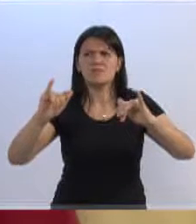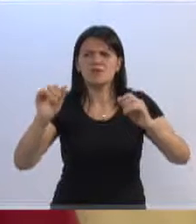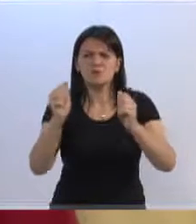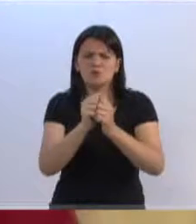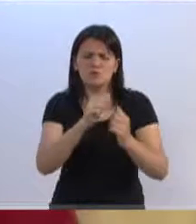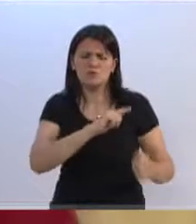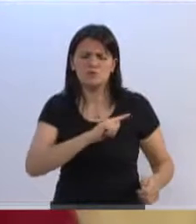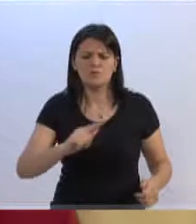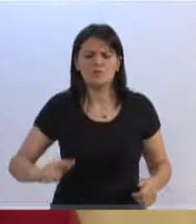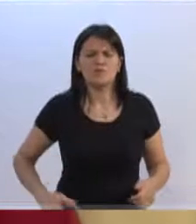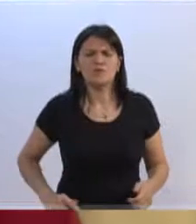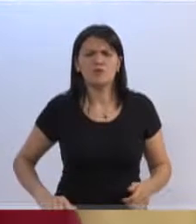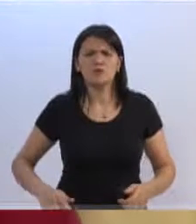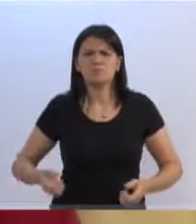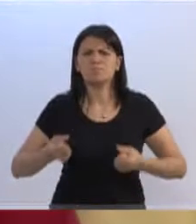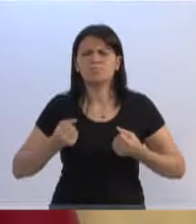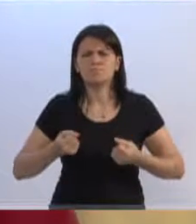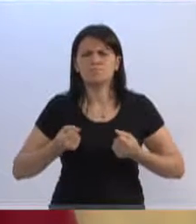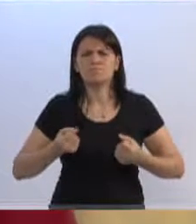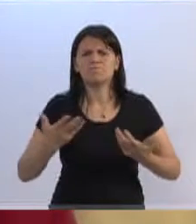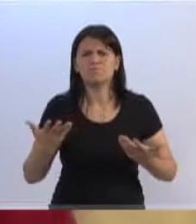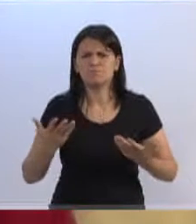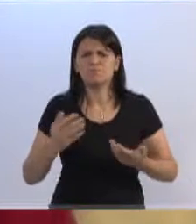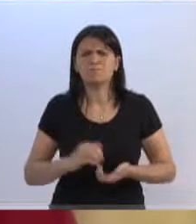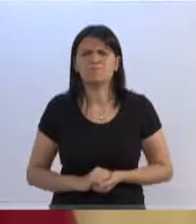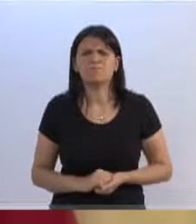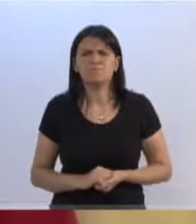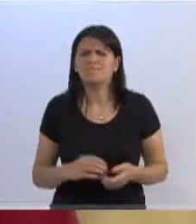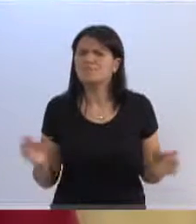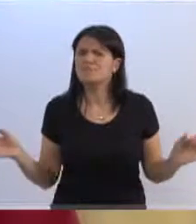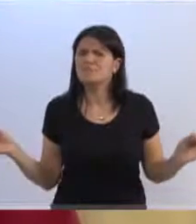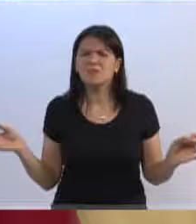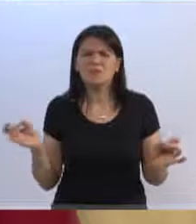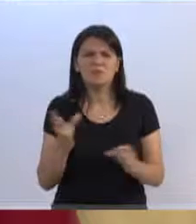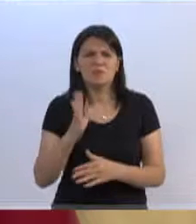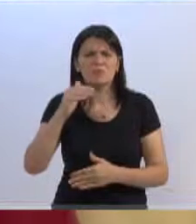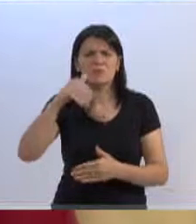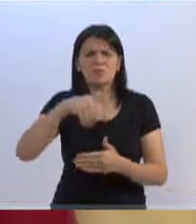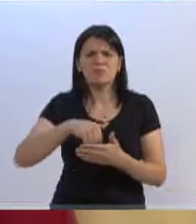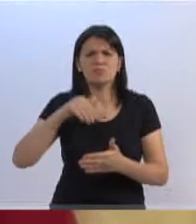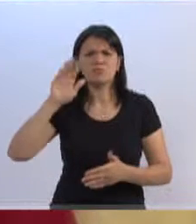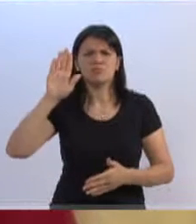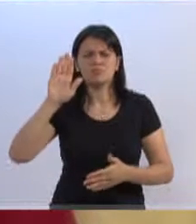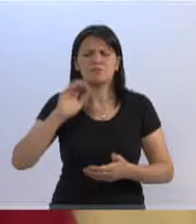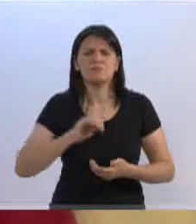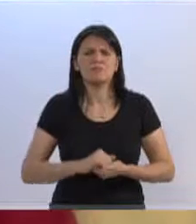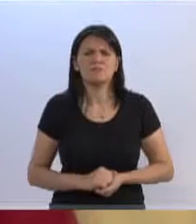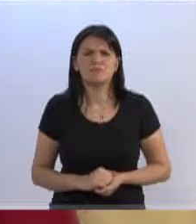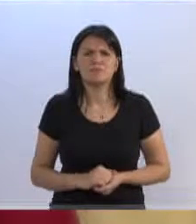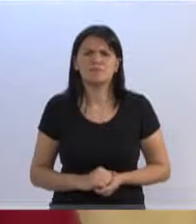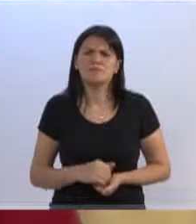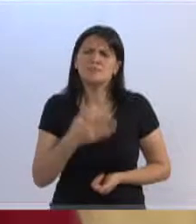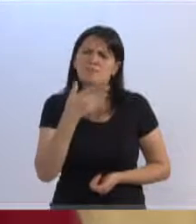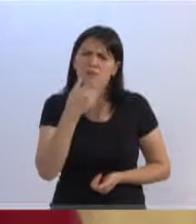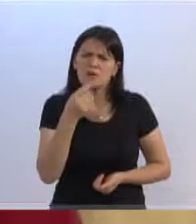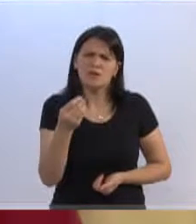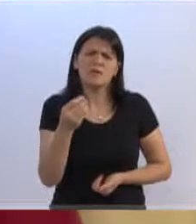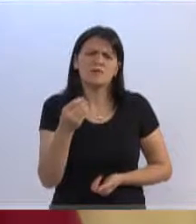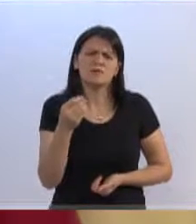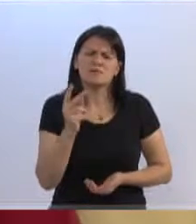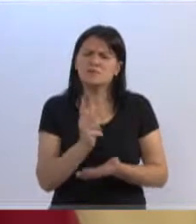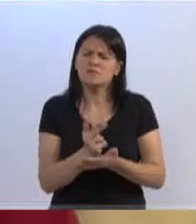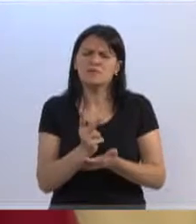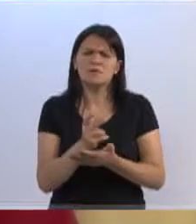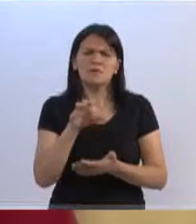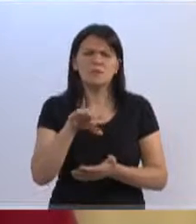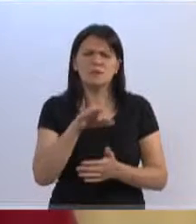federal. Jogo pesado. Acabou a eleição. Isso, acho que todo tempo deve ser assim.